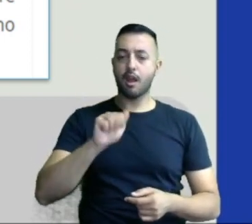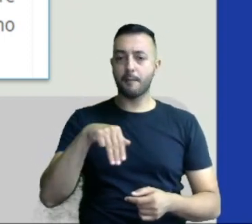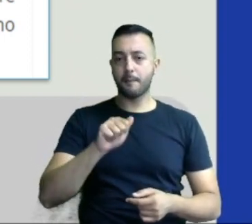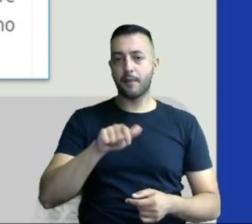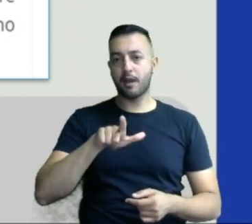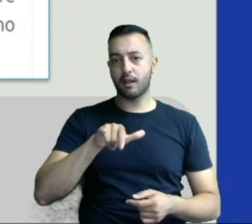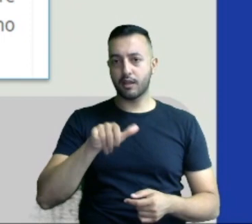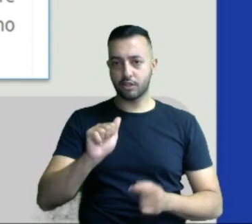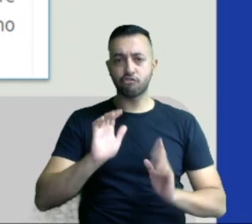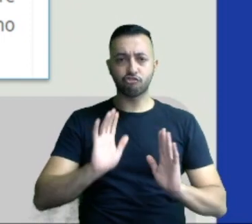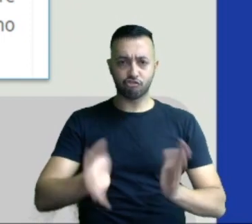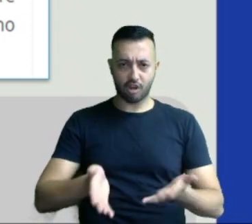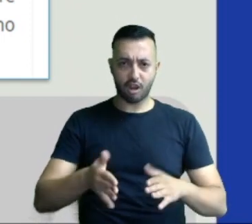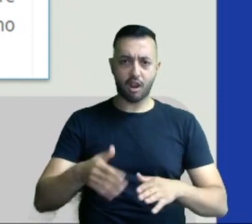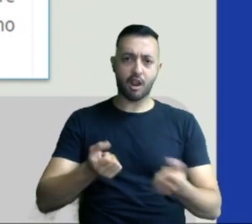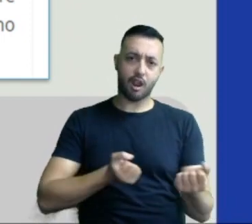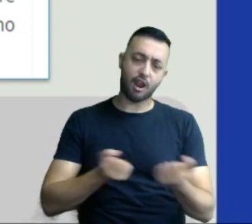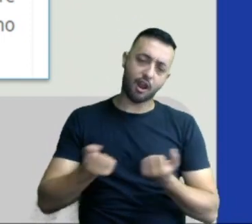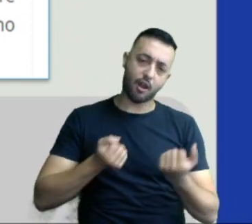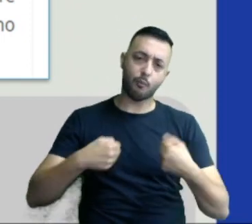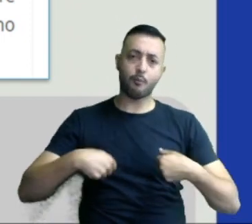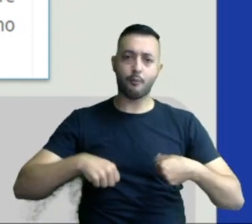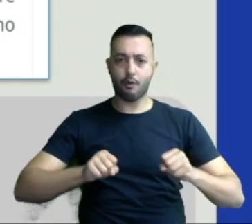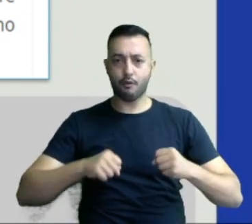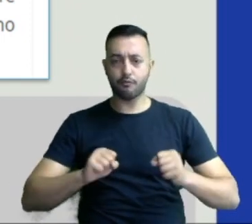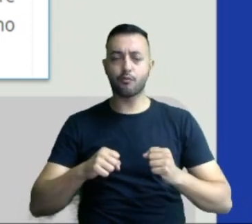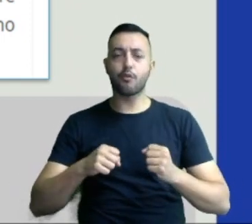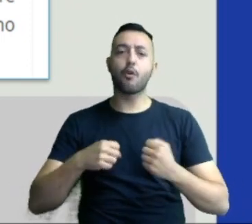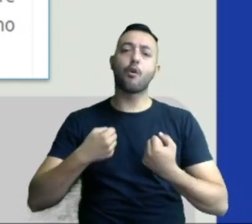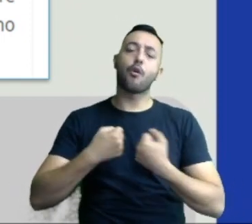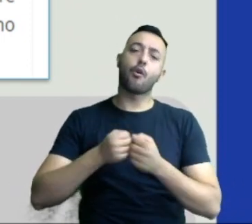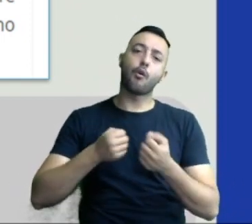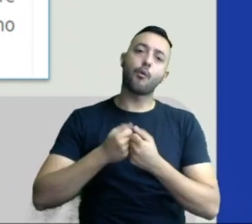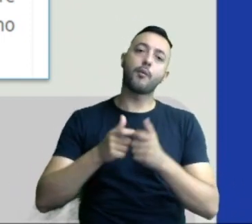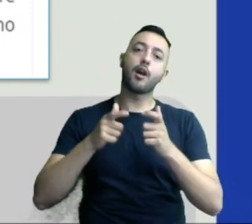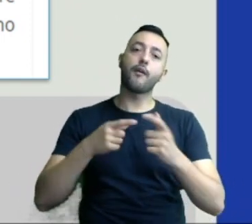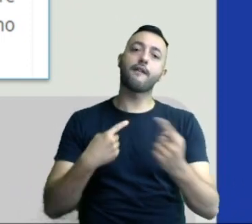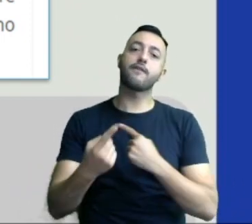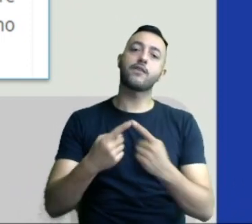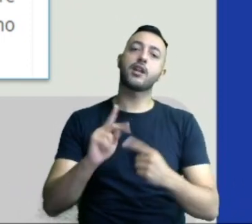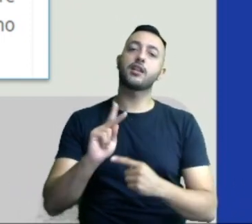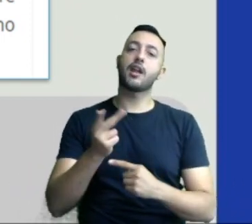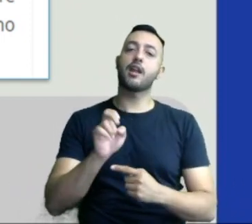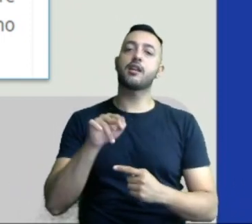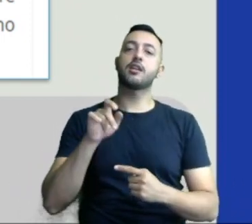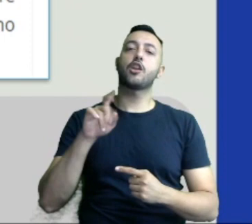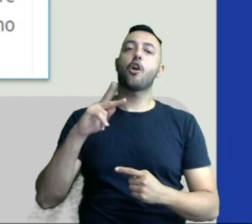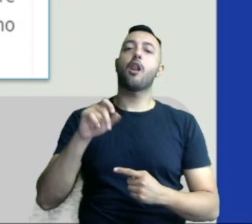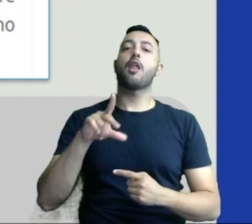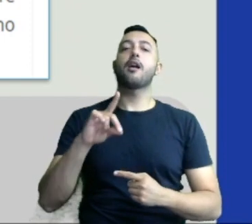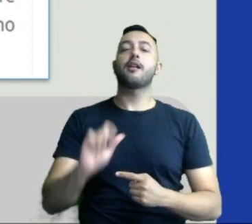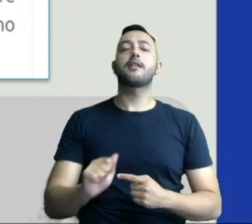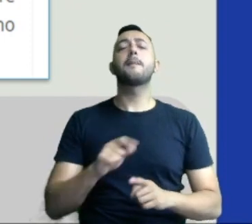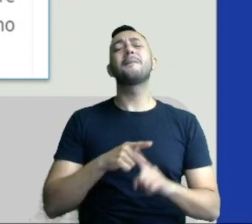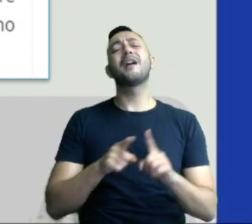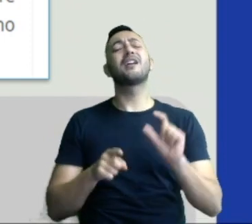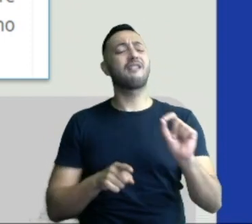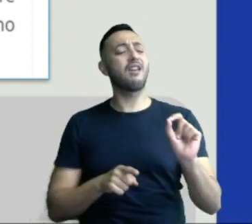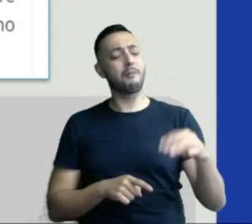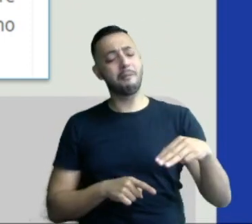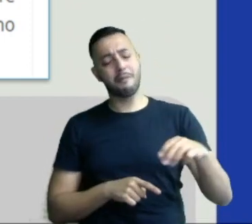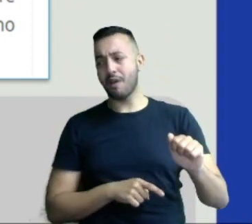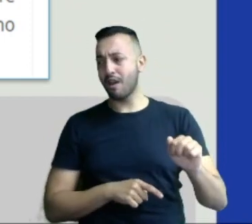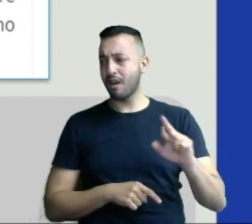cidade de carro, moto ou de ônibus através da Henrique de Holanda? Mas quem é a tal